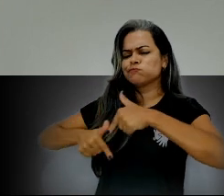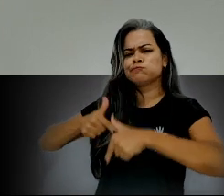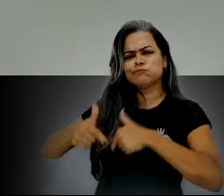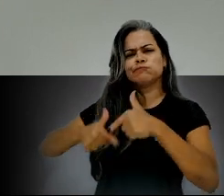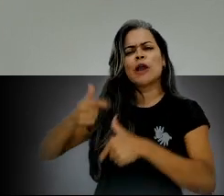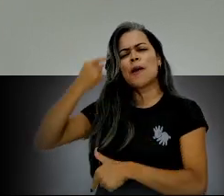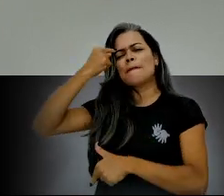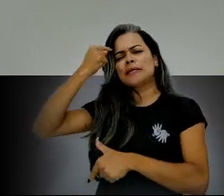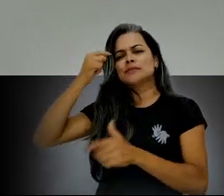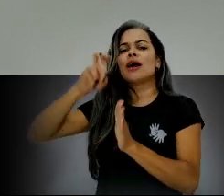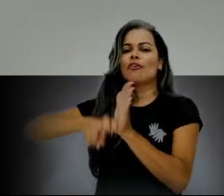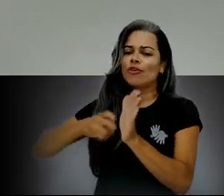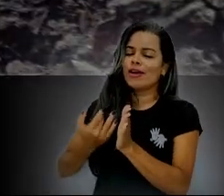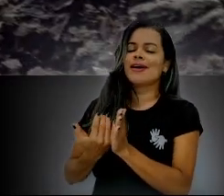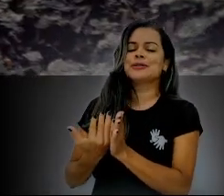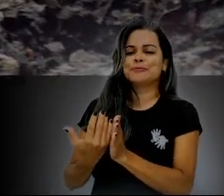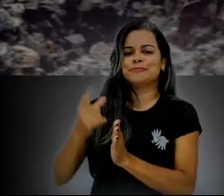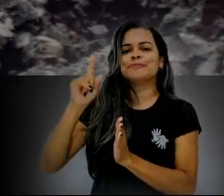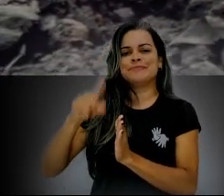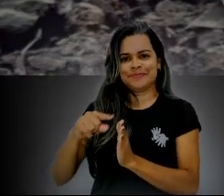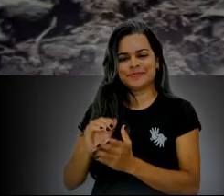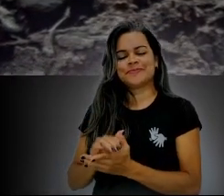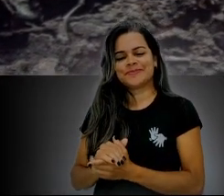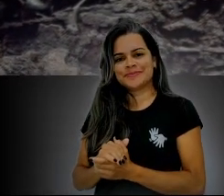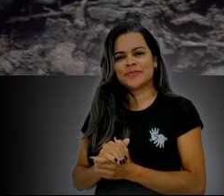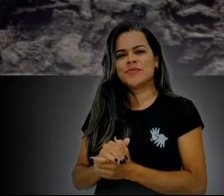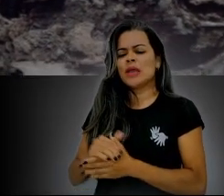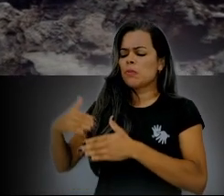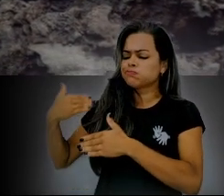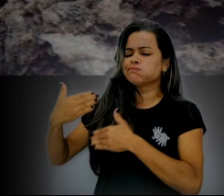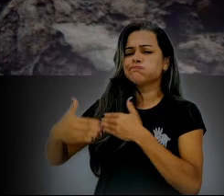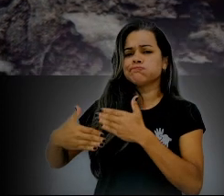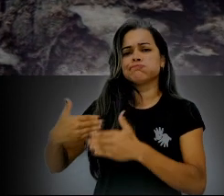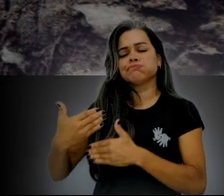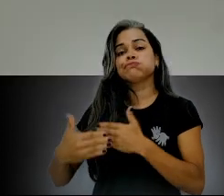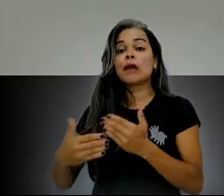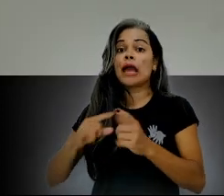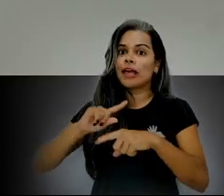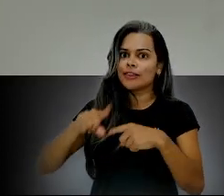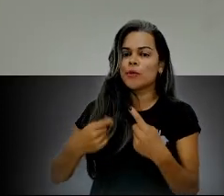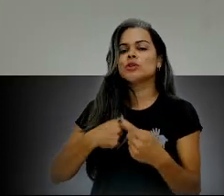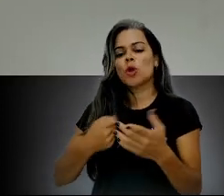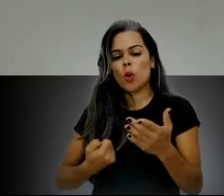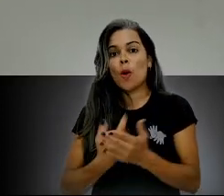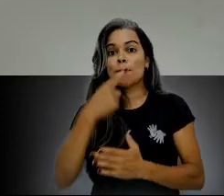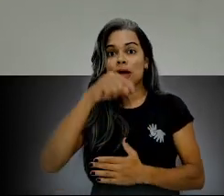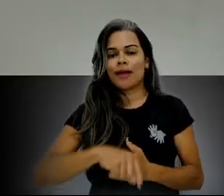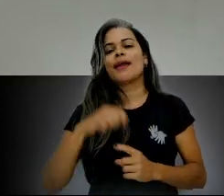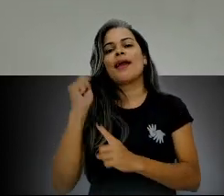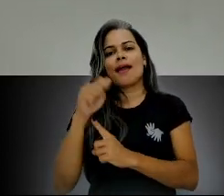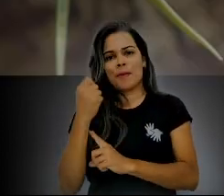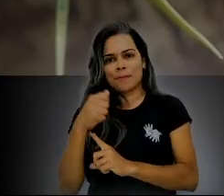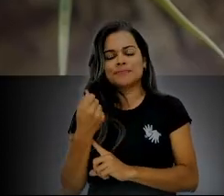trabalhavam nos uma perspectiva agroecológica mas com o passar do tempo eu adquirir esse